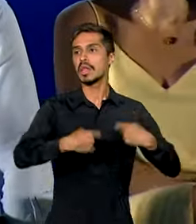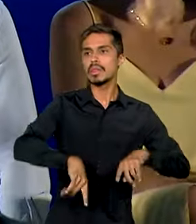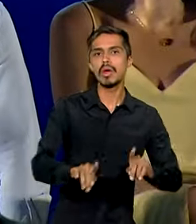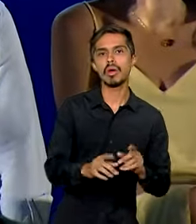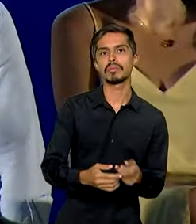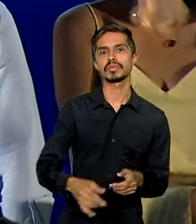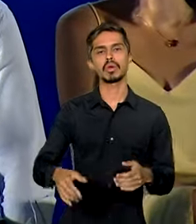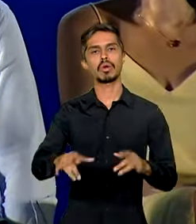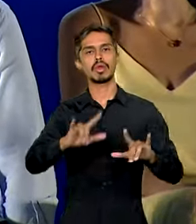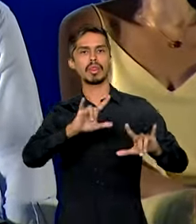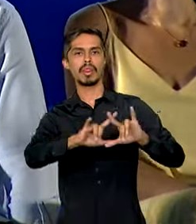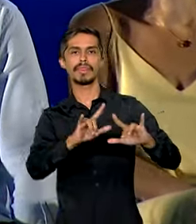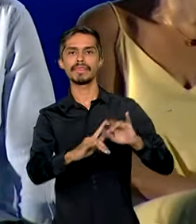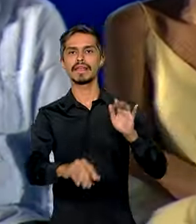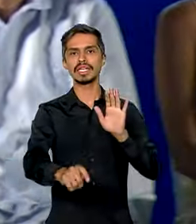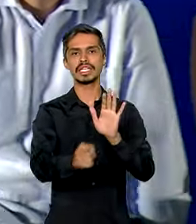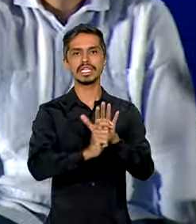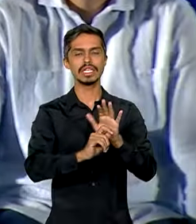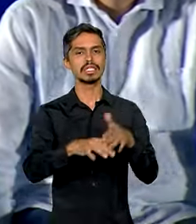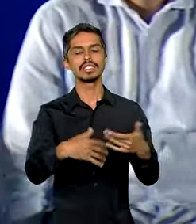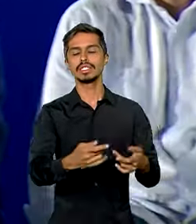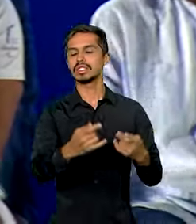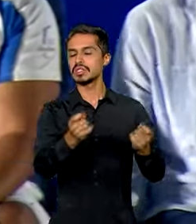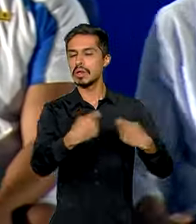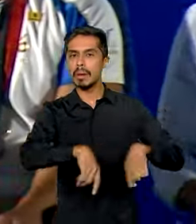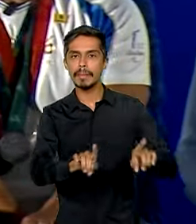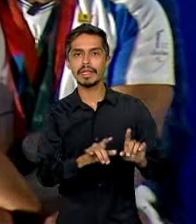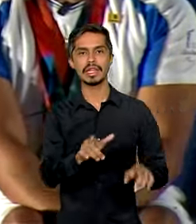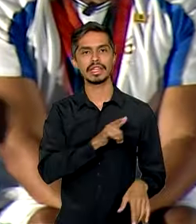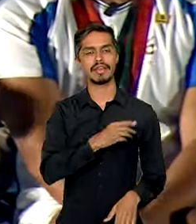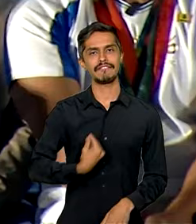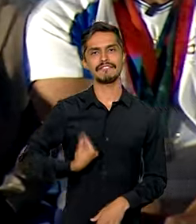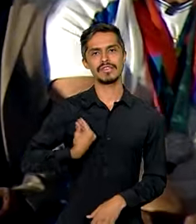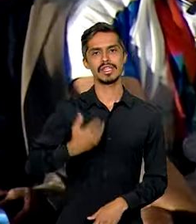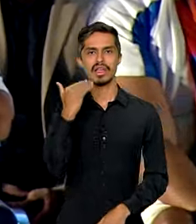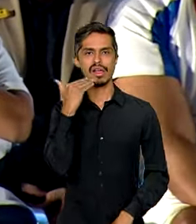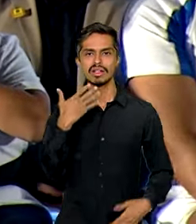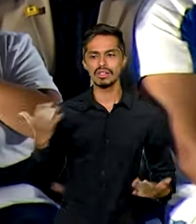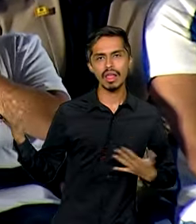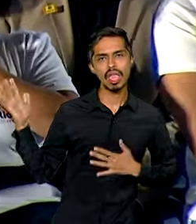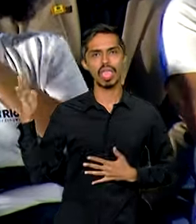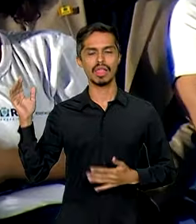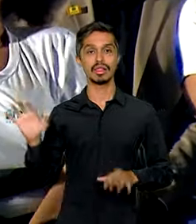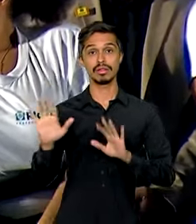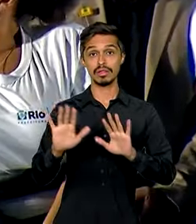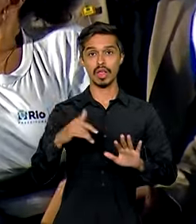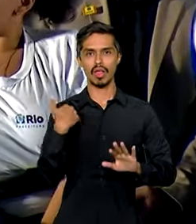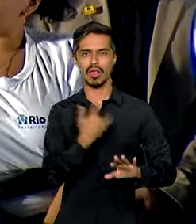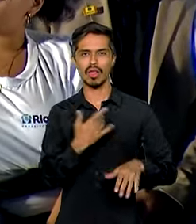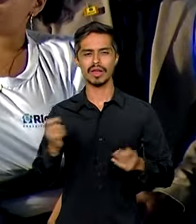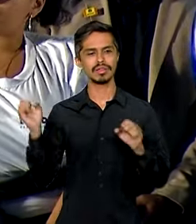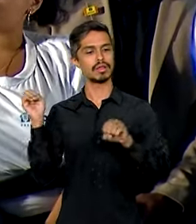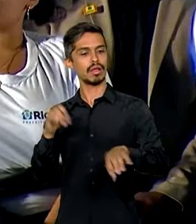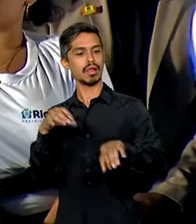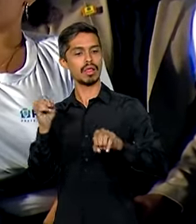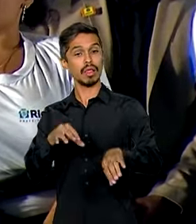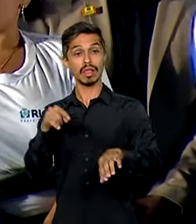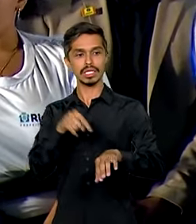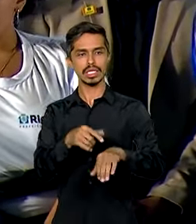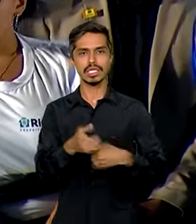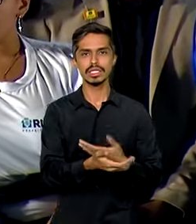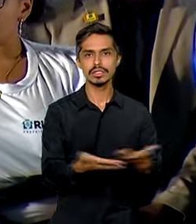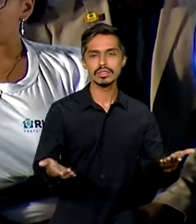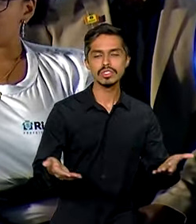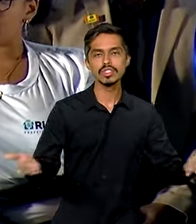crime organizado, de não precisar ter uma vida tortuosa, quando a gente pode, através da educação, fazer com